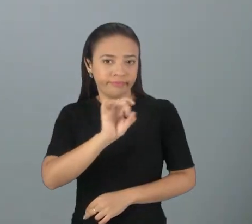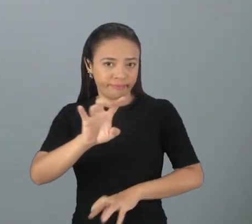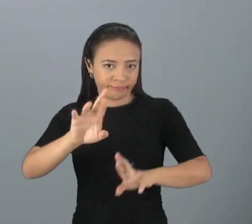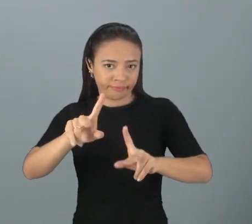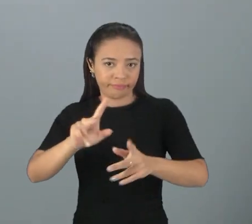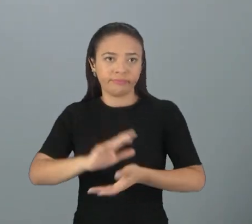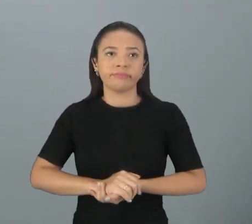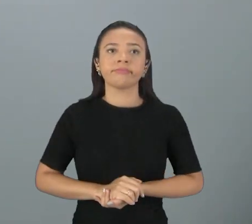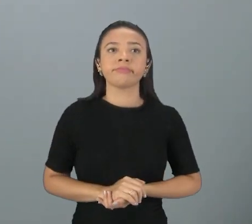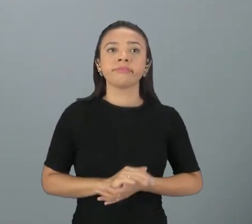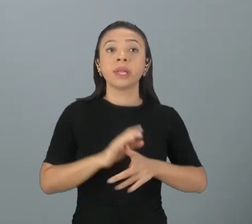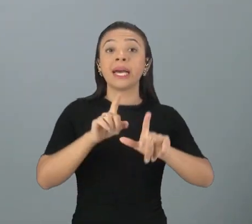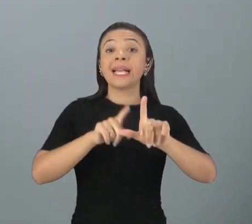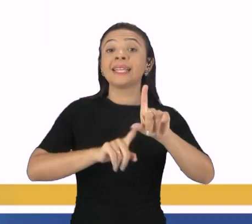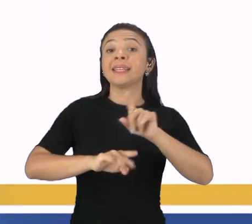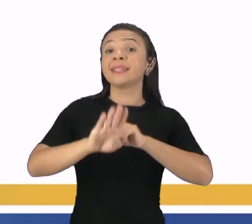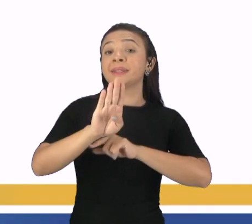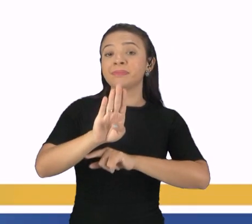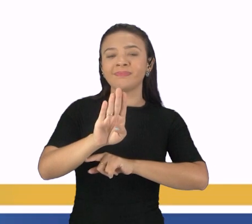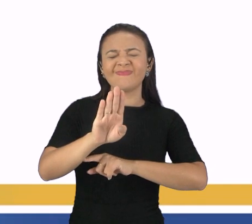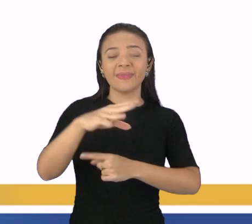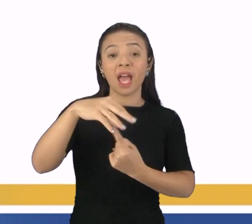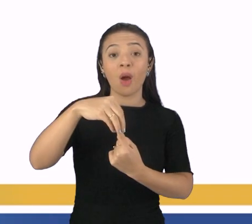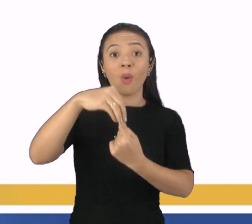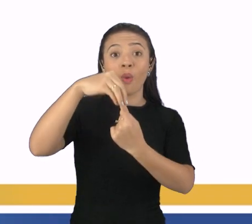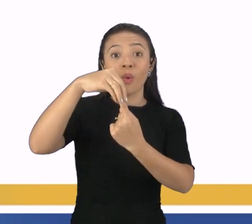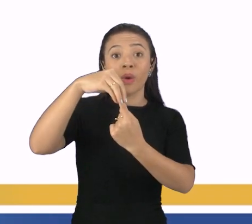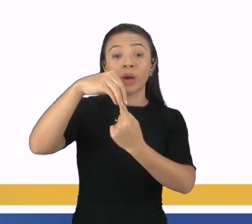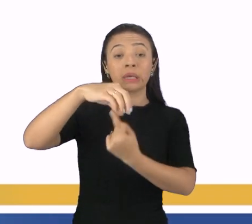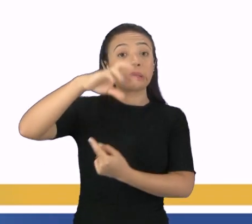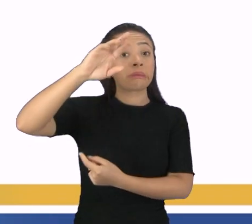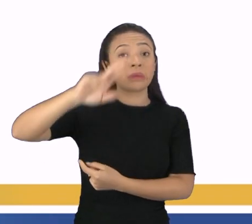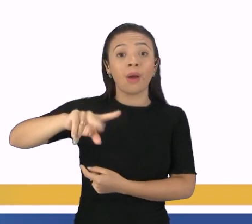Então vamos ver, né? A letra B é a única que não